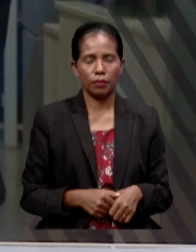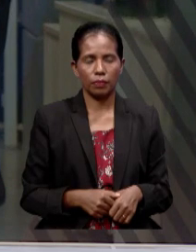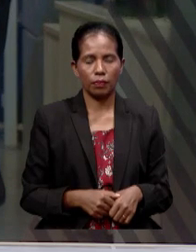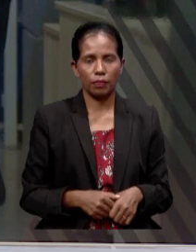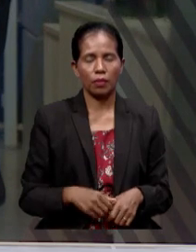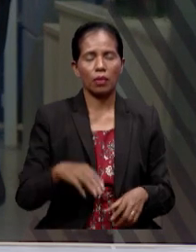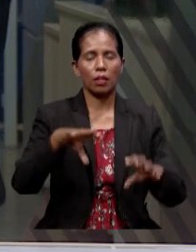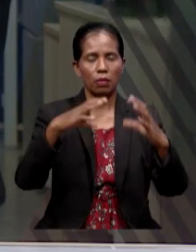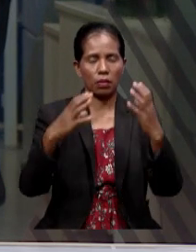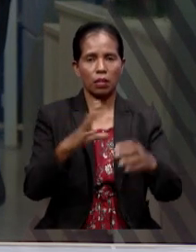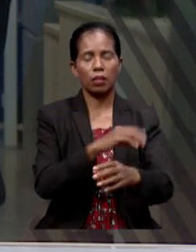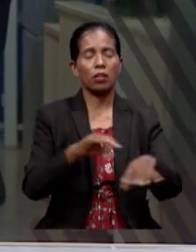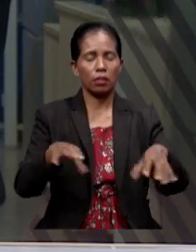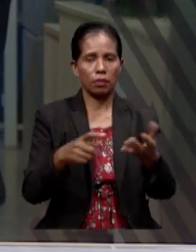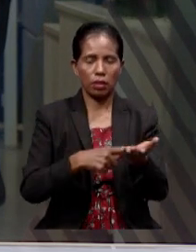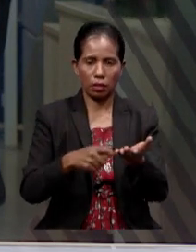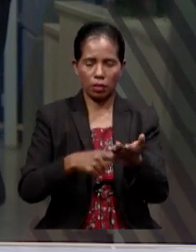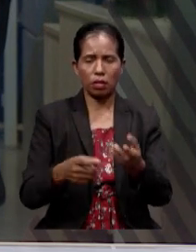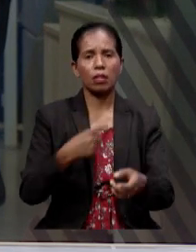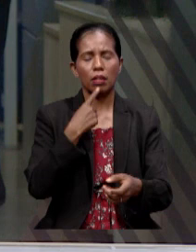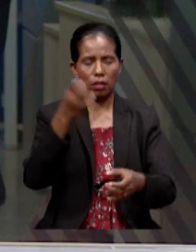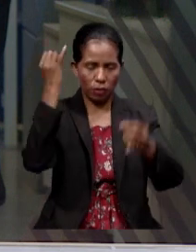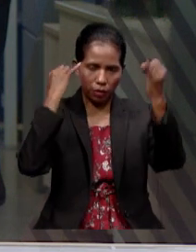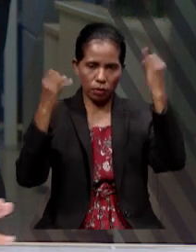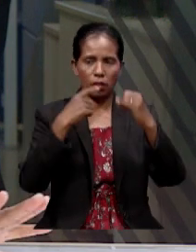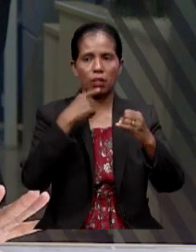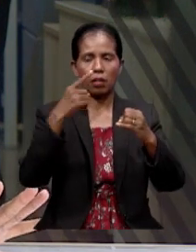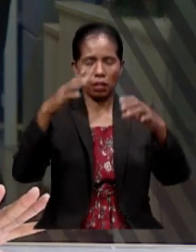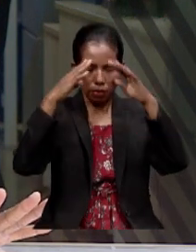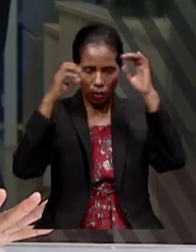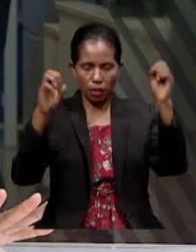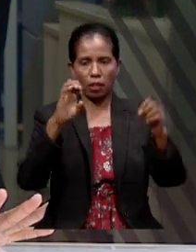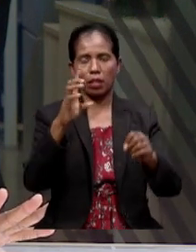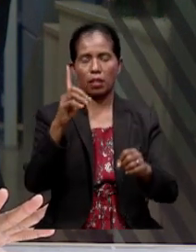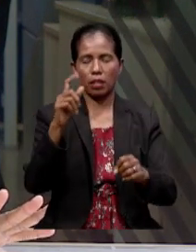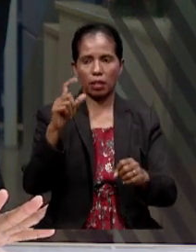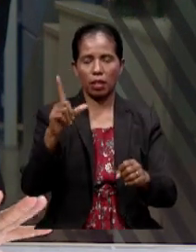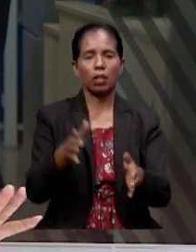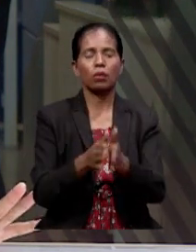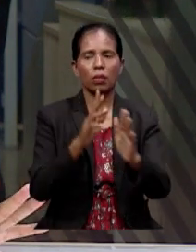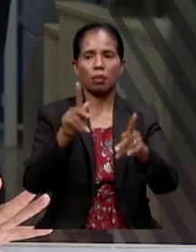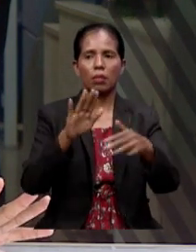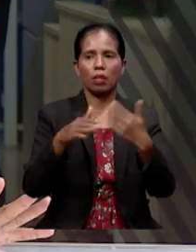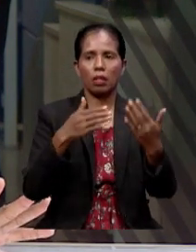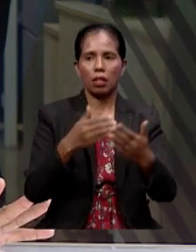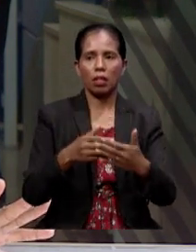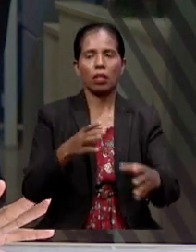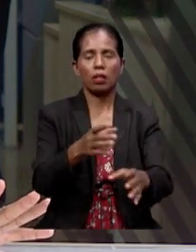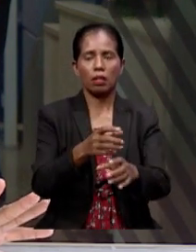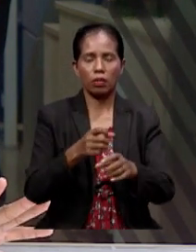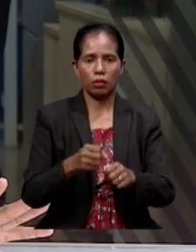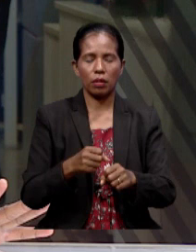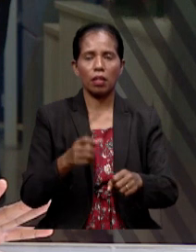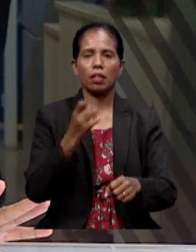Comissor Executivo Serviço Técnico Rezeite Informação Nebihate tem presidente de TLP Russo Comunidade atudada